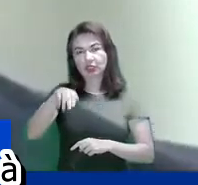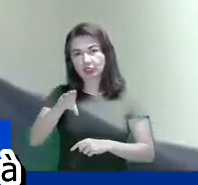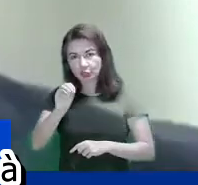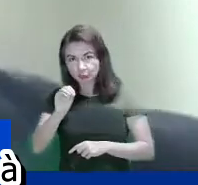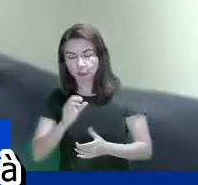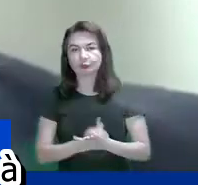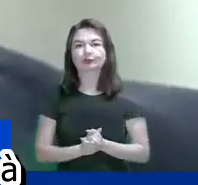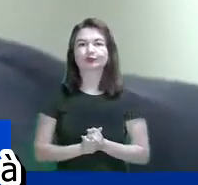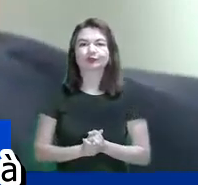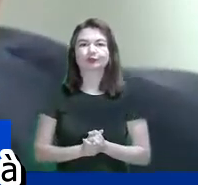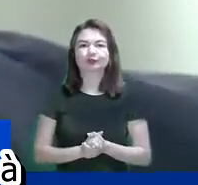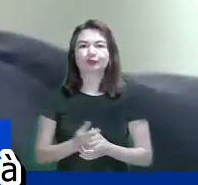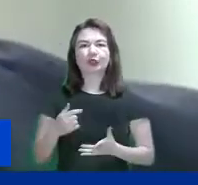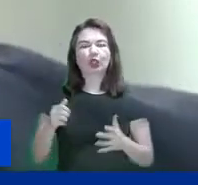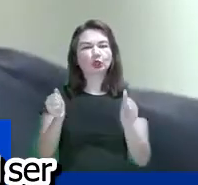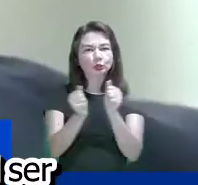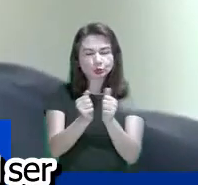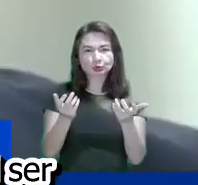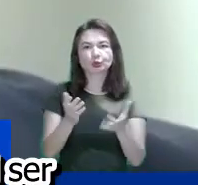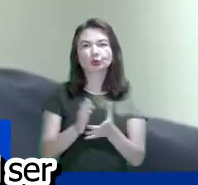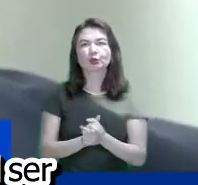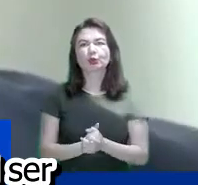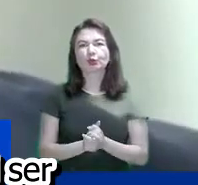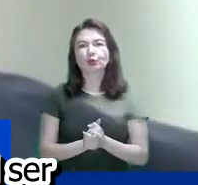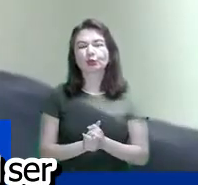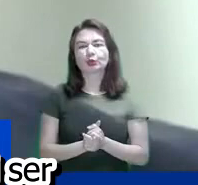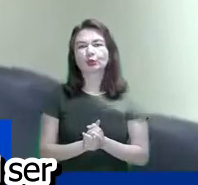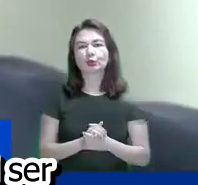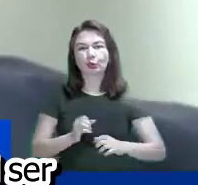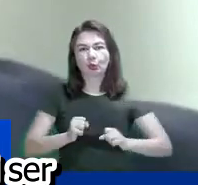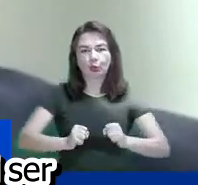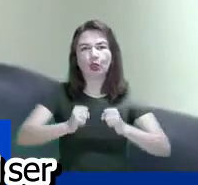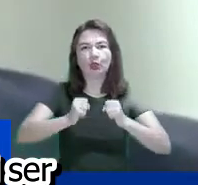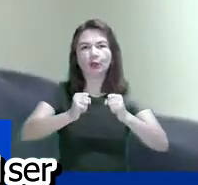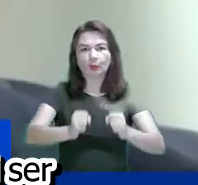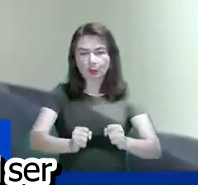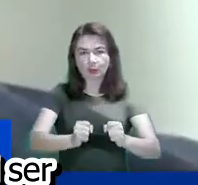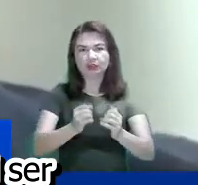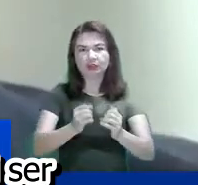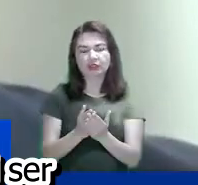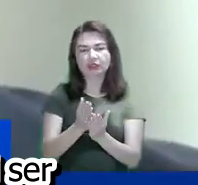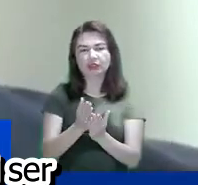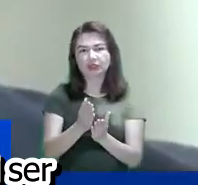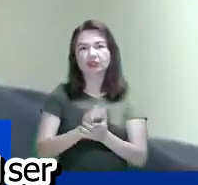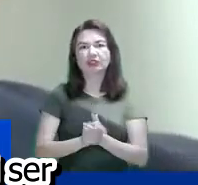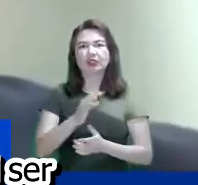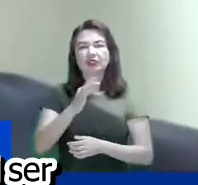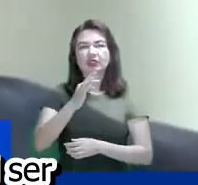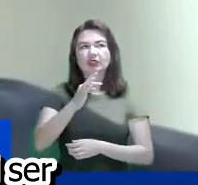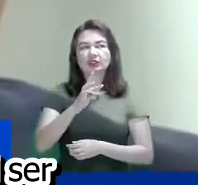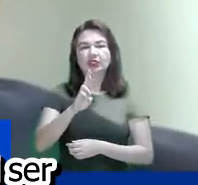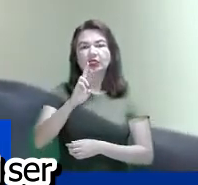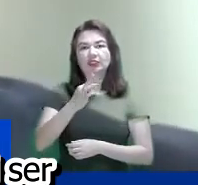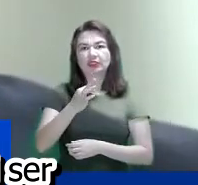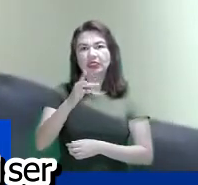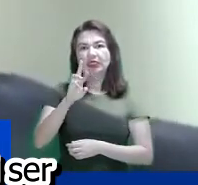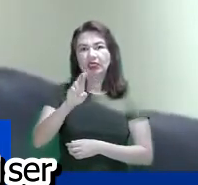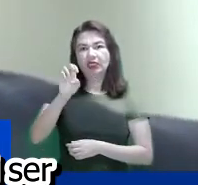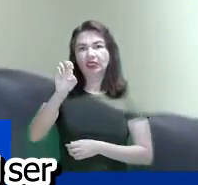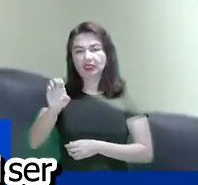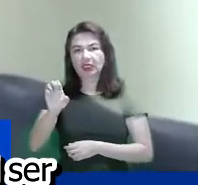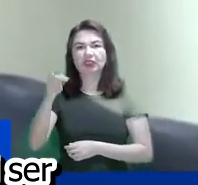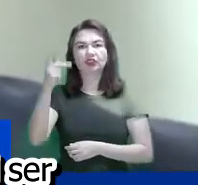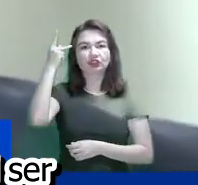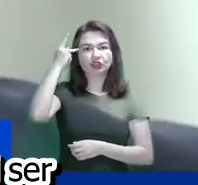Eleitoral junto uma posse do presidente do TRE de São Paulo, o desembargador